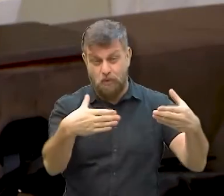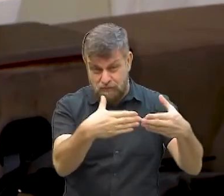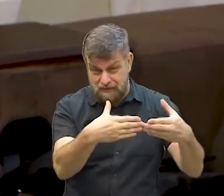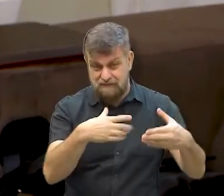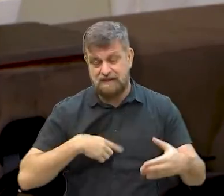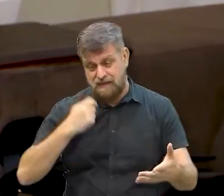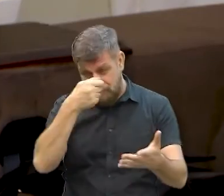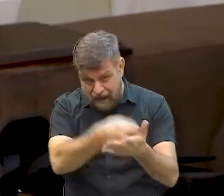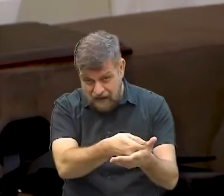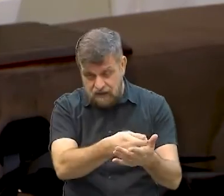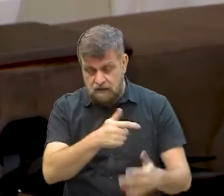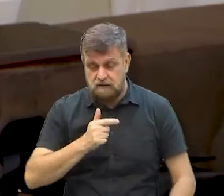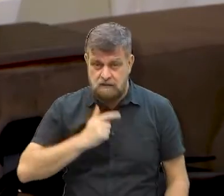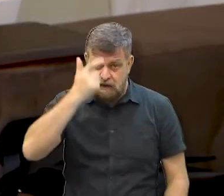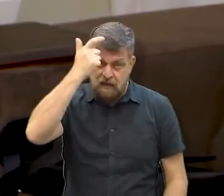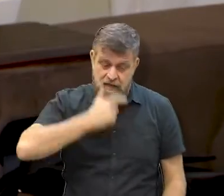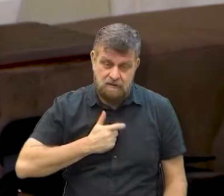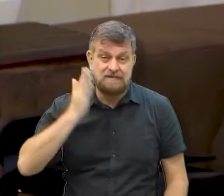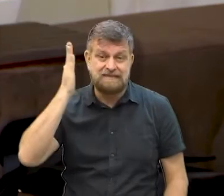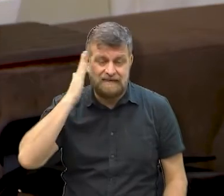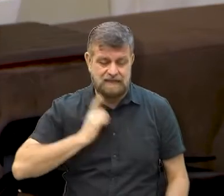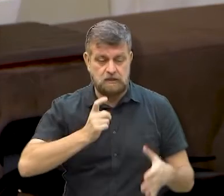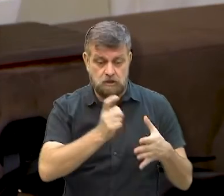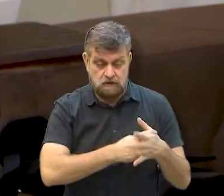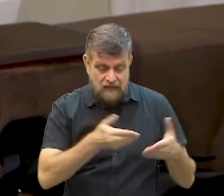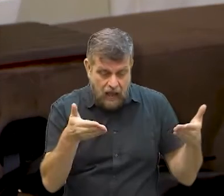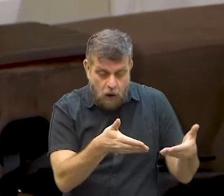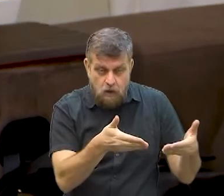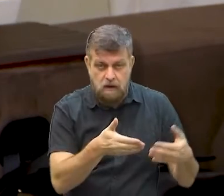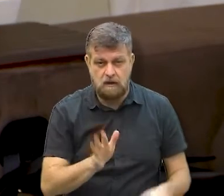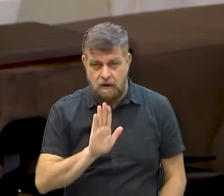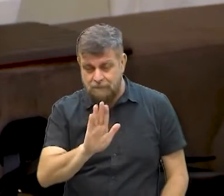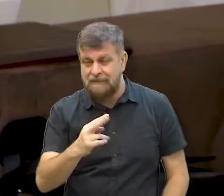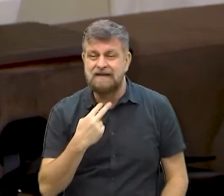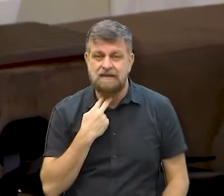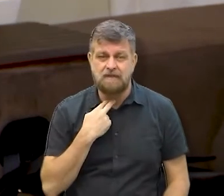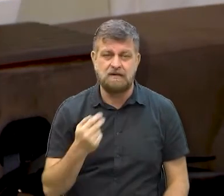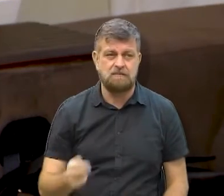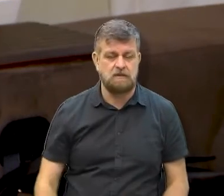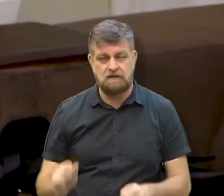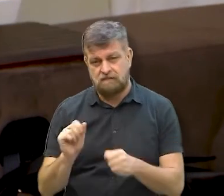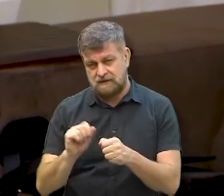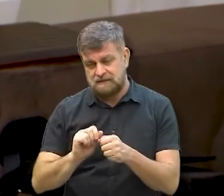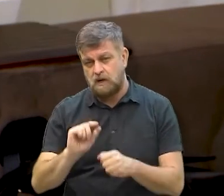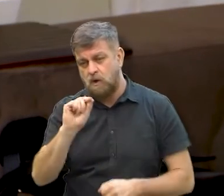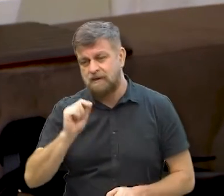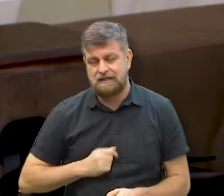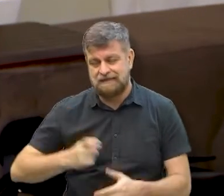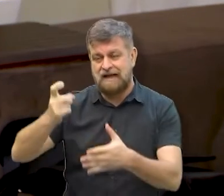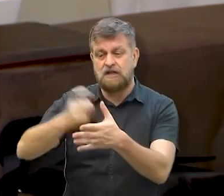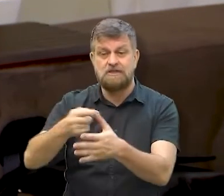mora em condomínio. Eu não posso deixar de honrar as obrigações do presente. Mas eu também não posso ficar